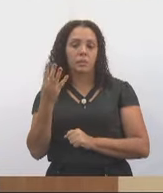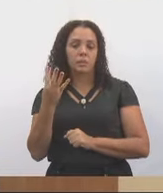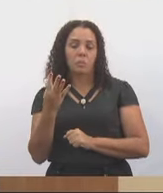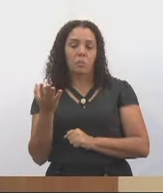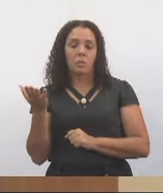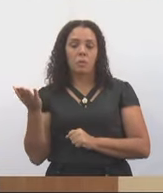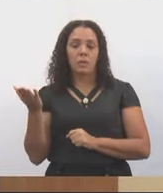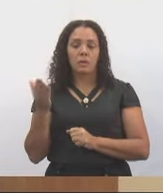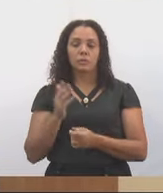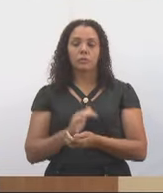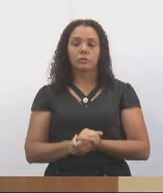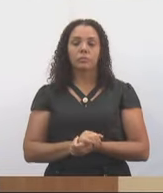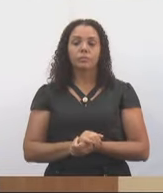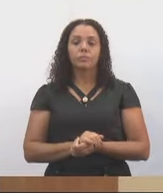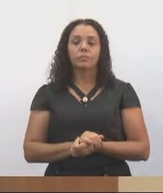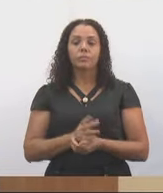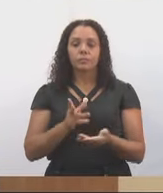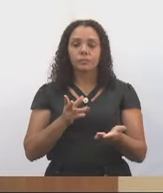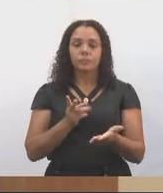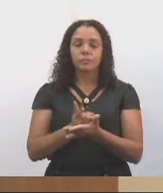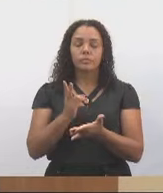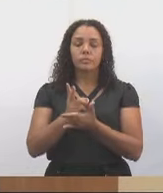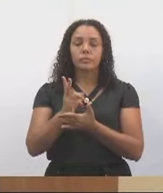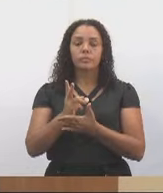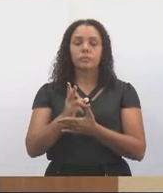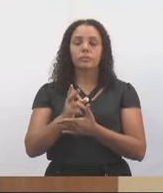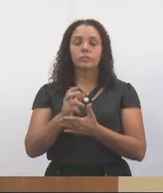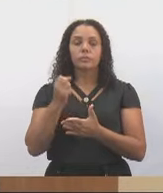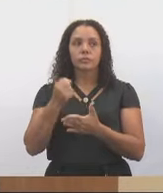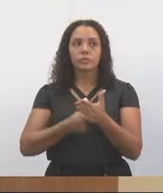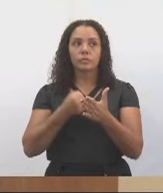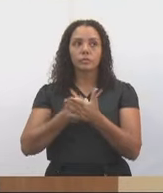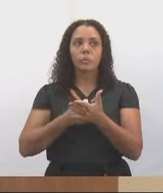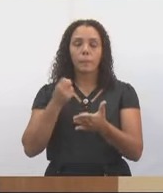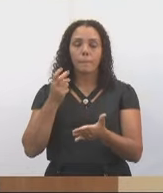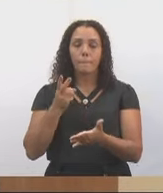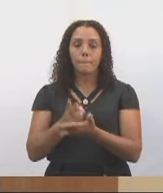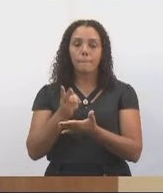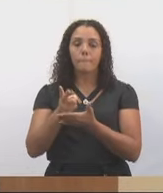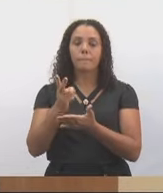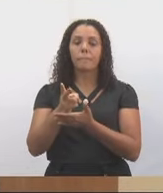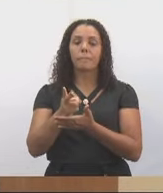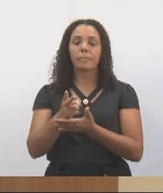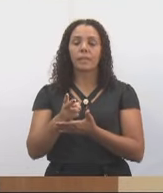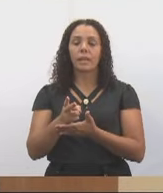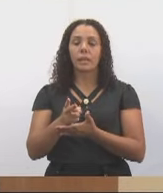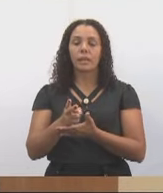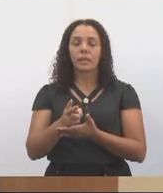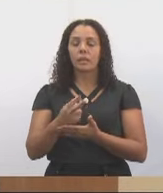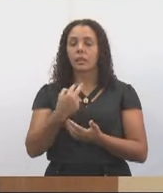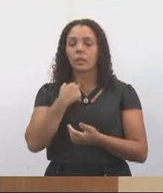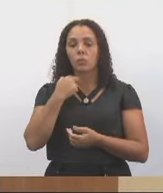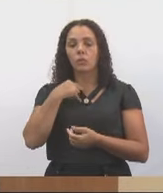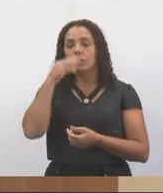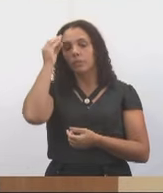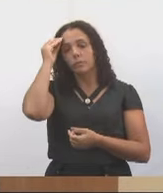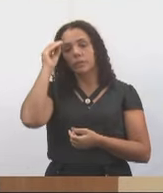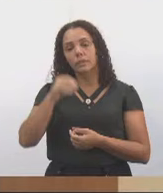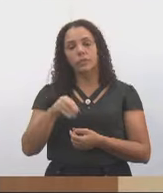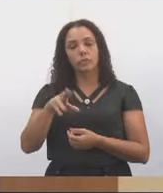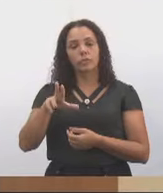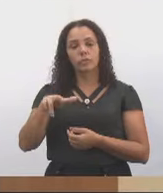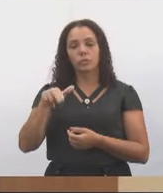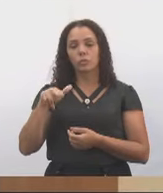então gente vamos em frente a luta continua esse é o nosso tema não podemos baixar a cabeça